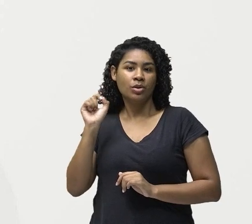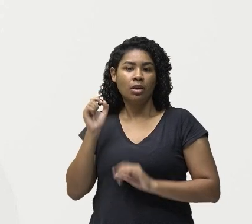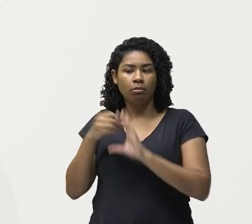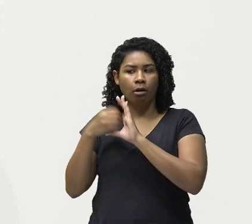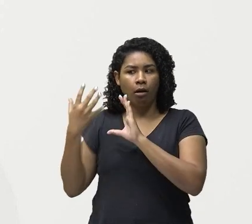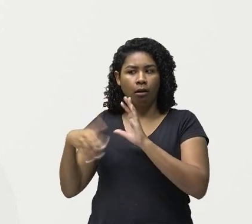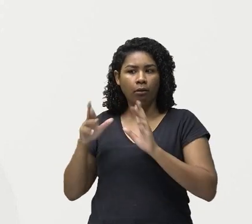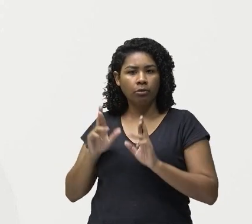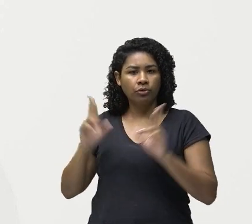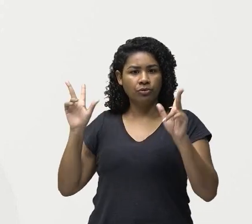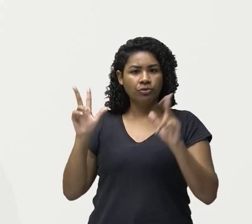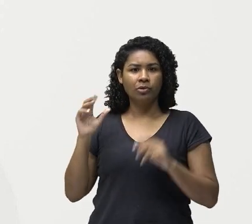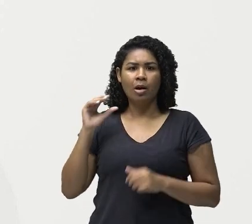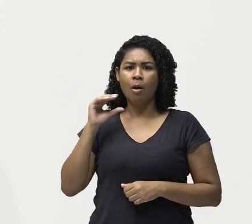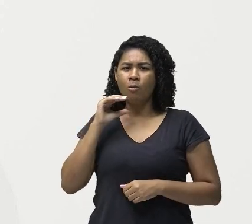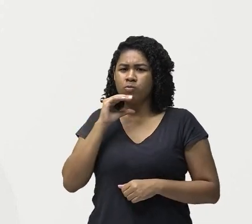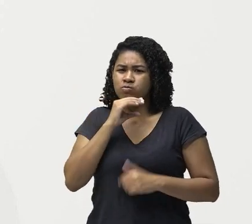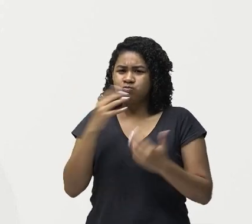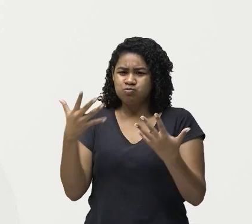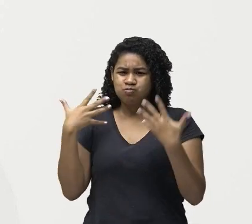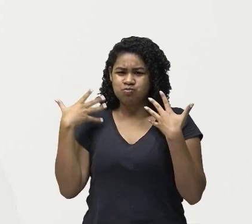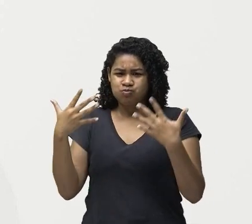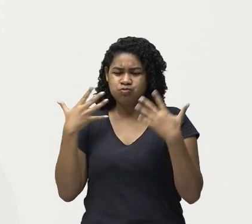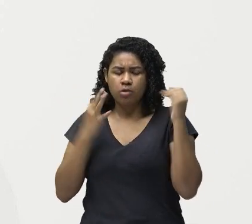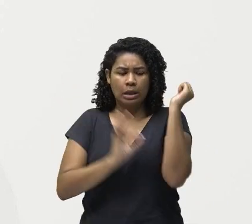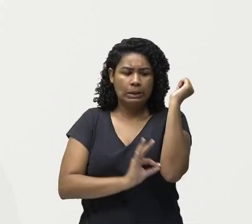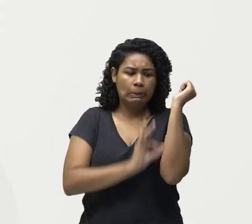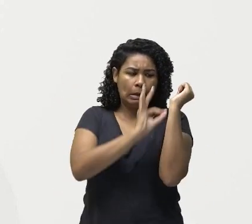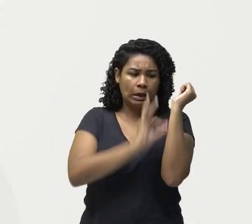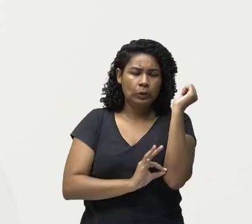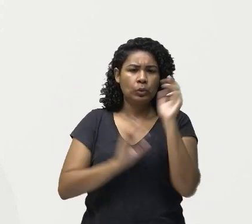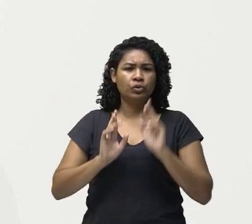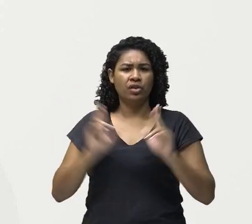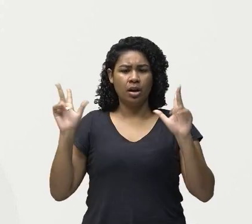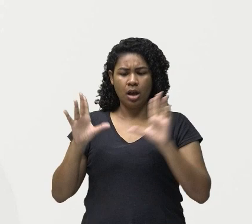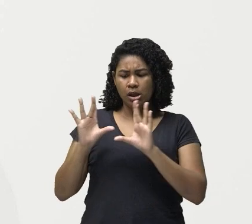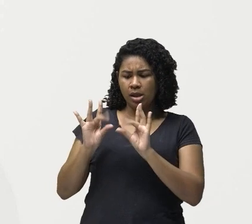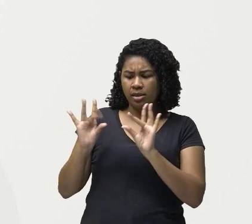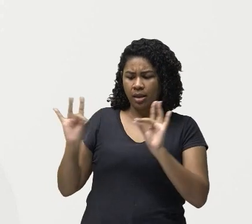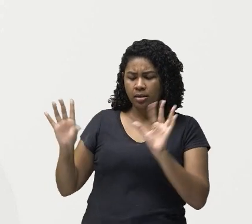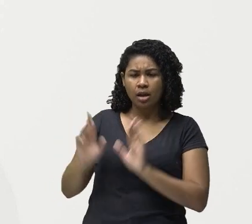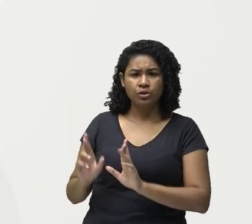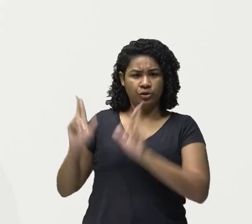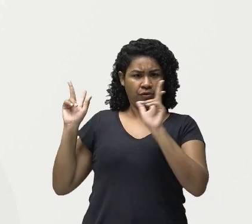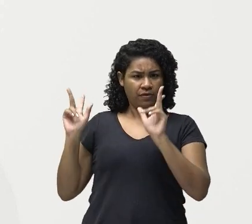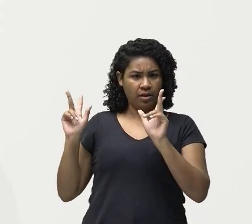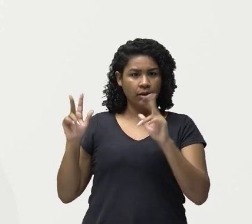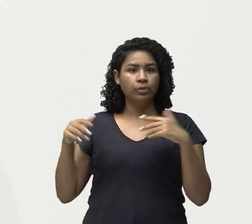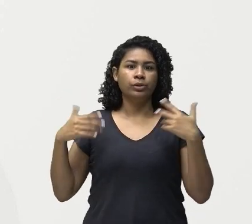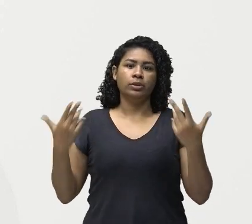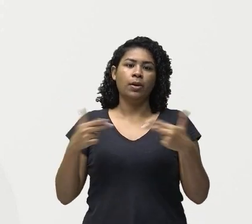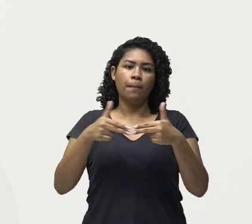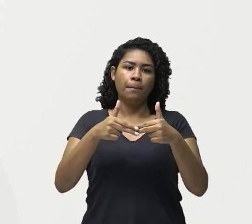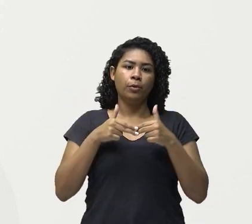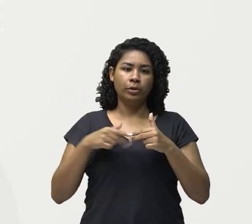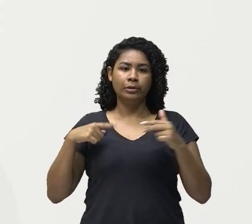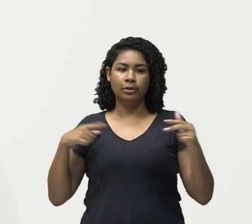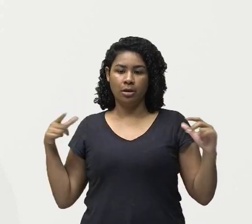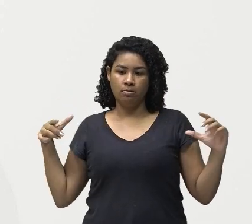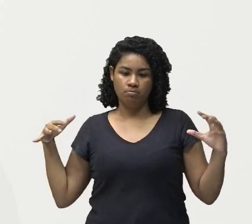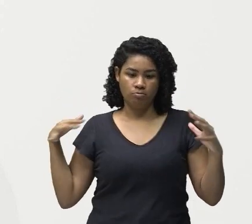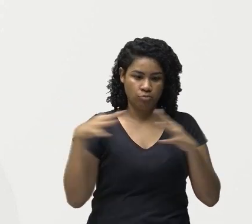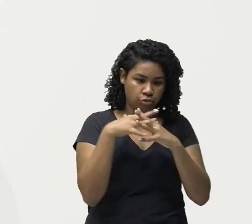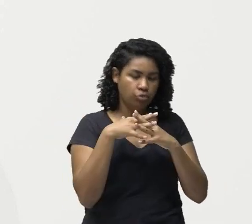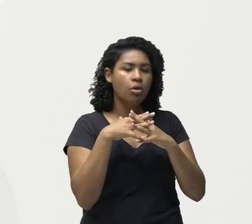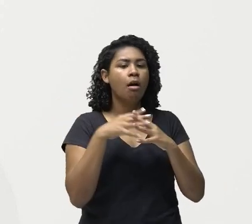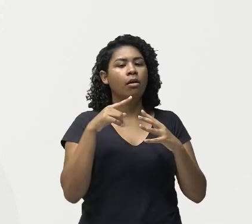características diferentes, temperaturas diferentes, umidade diferente e pressão, elas formam as frentes,